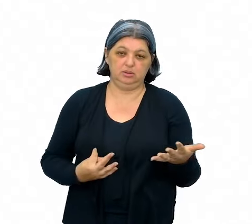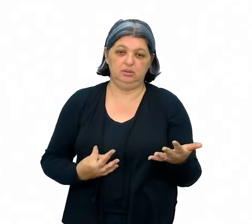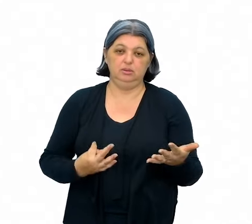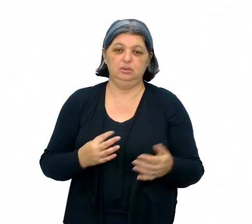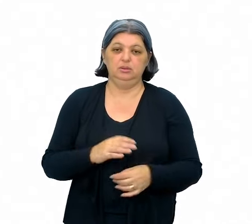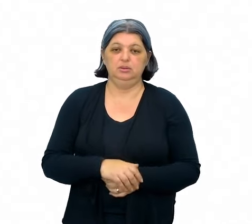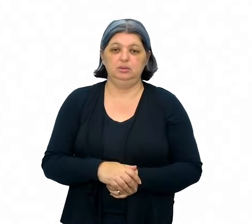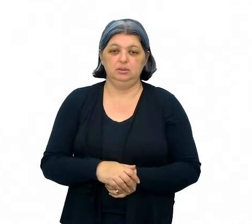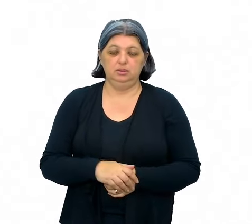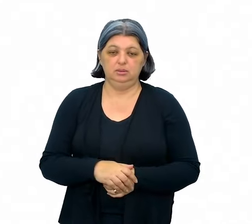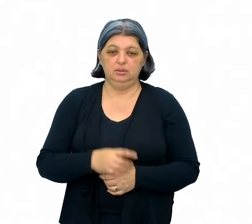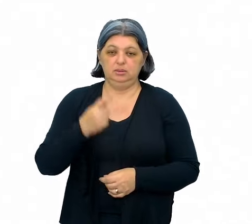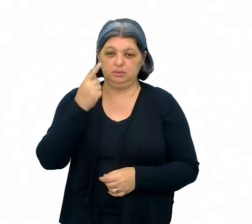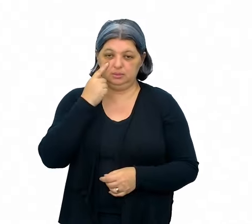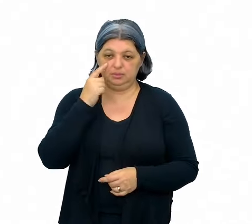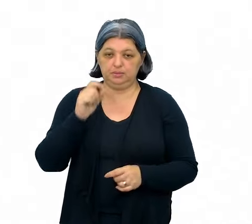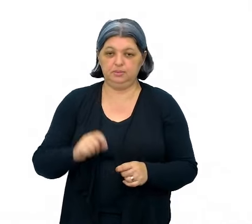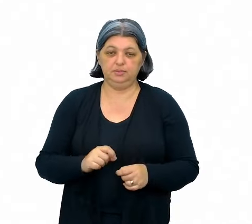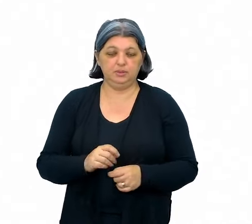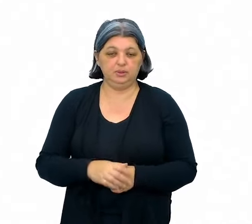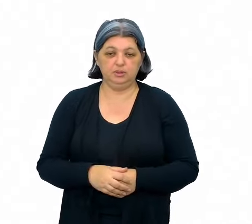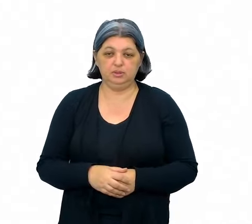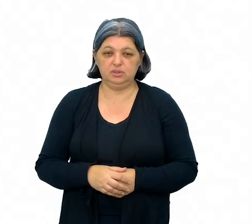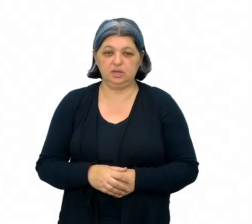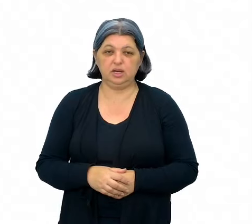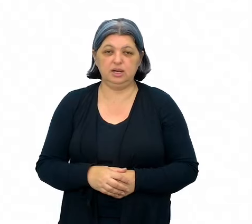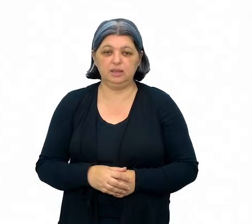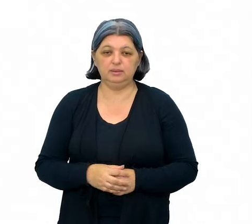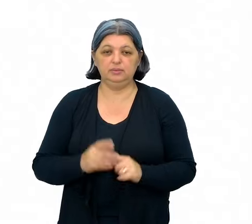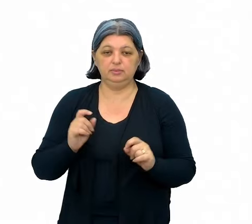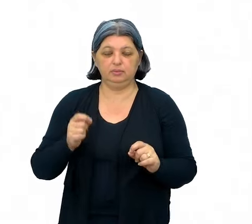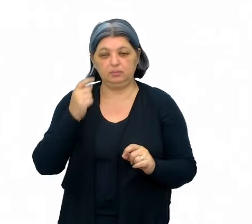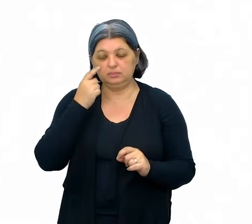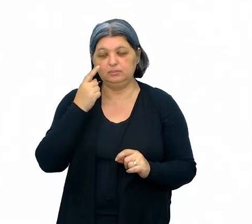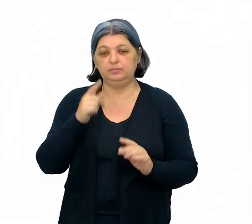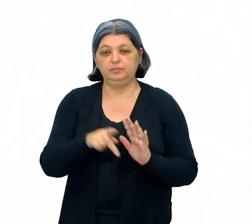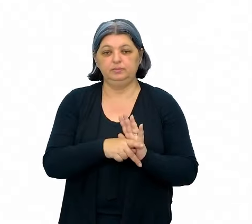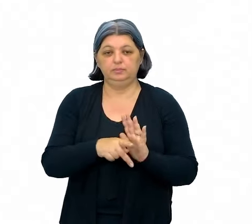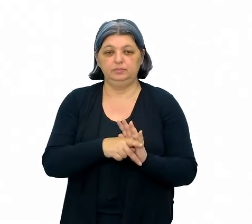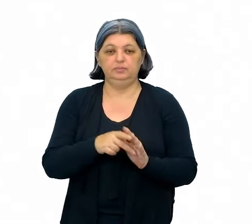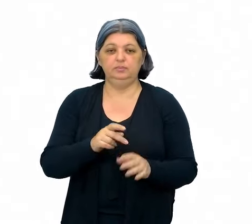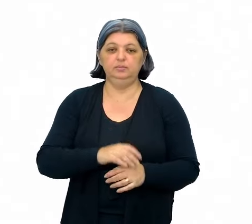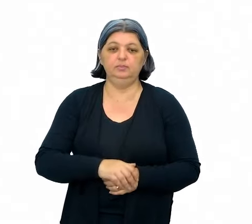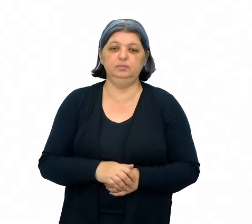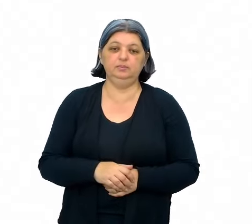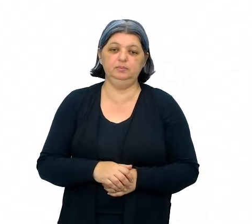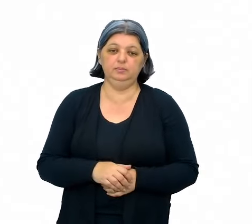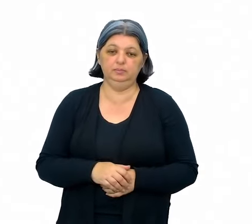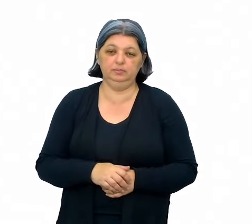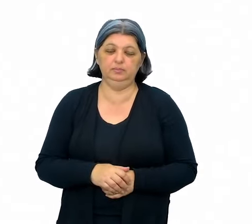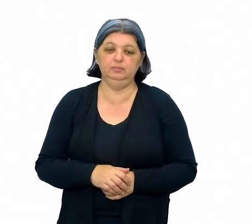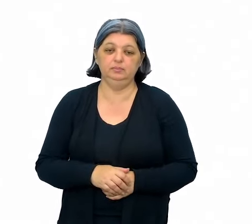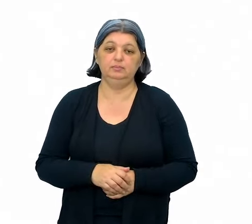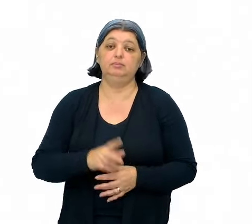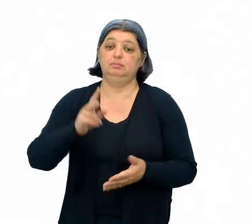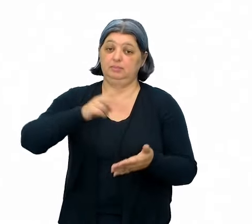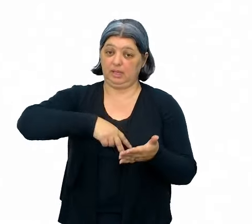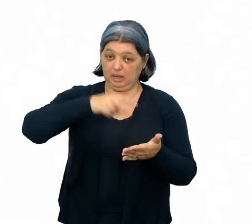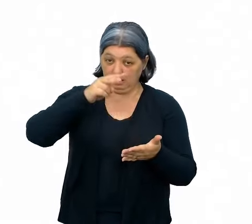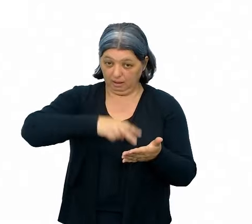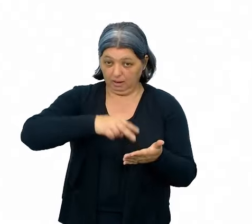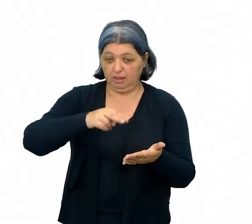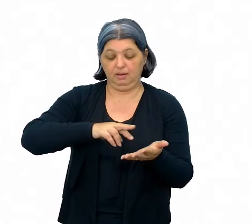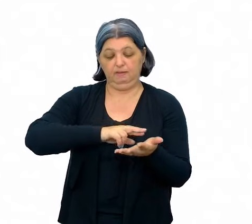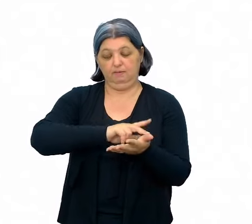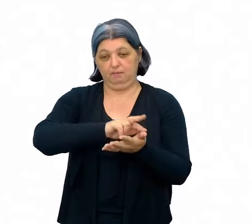mesmo tempo em que nos faz conhecer as tradições de nossa cultura. Quanto mais lermos